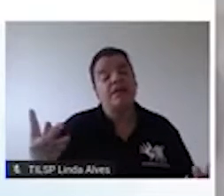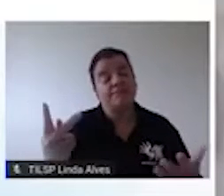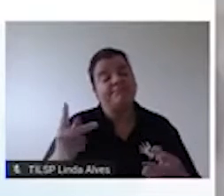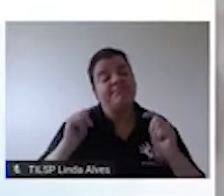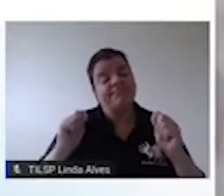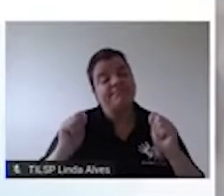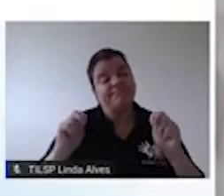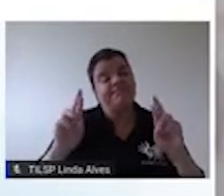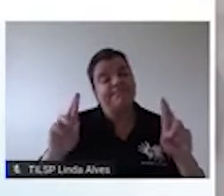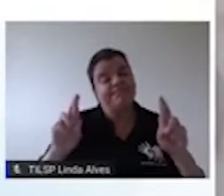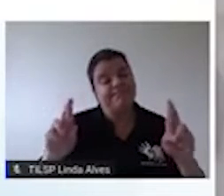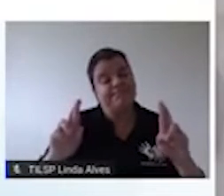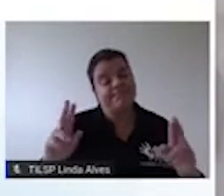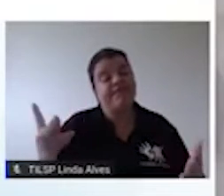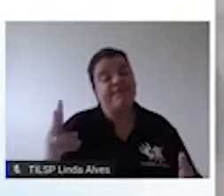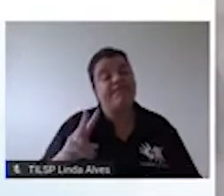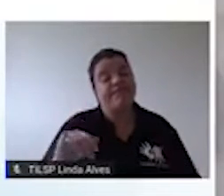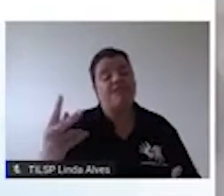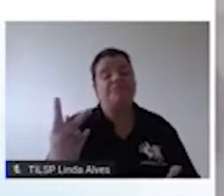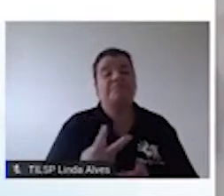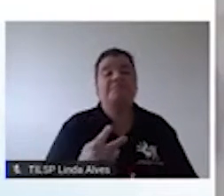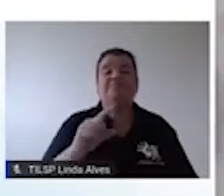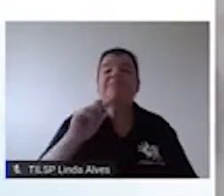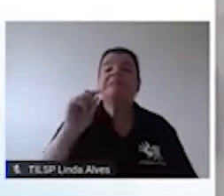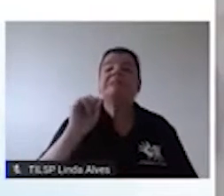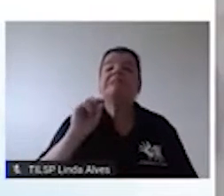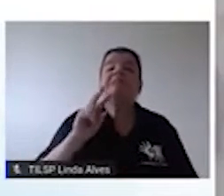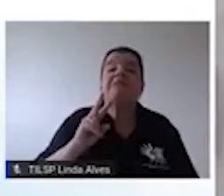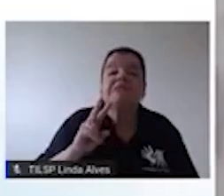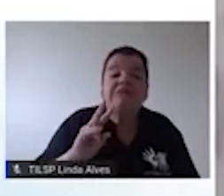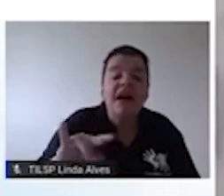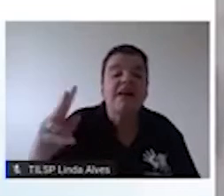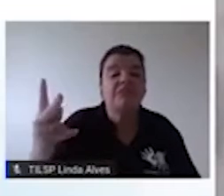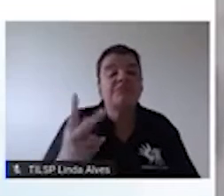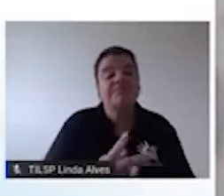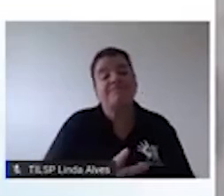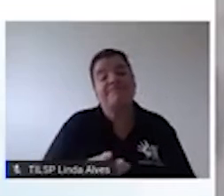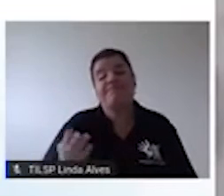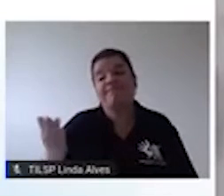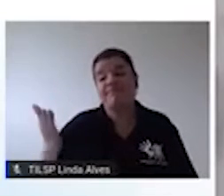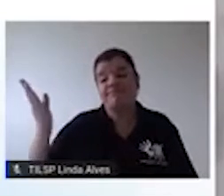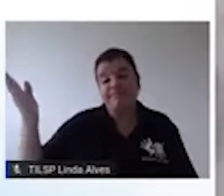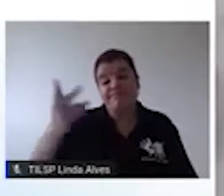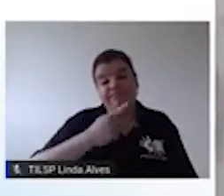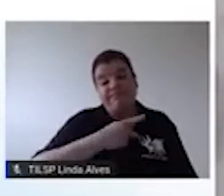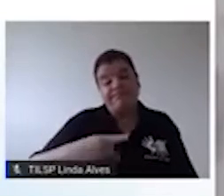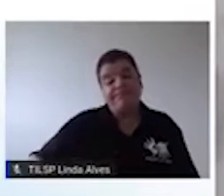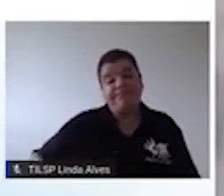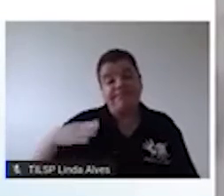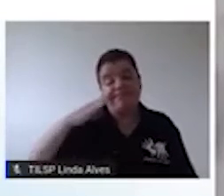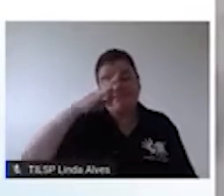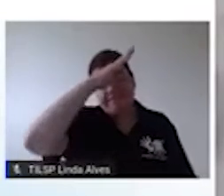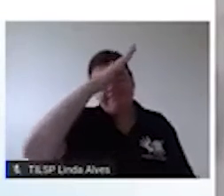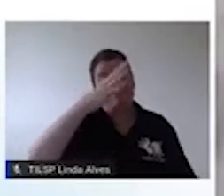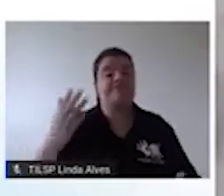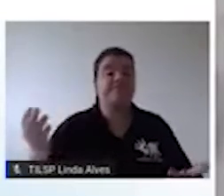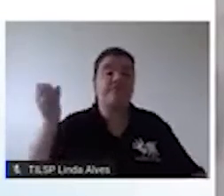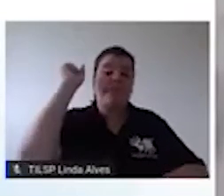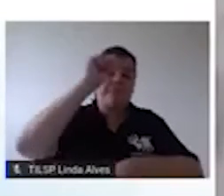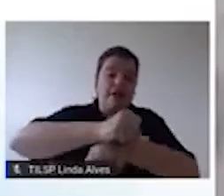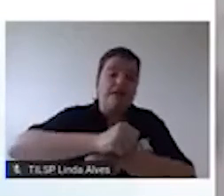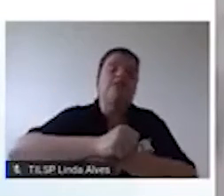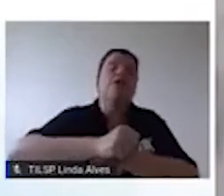acontecer. Né? Agora, quando vai ser? Quando, minimamente, o governo federal disser